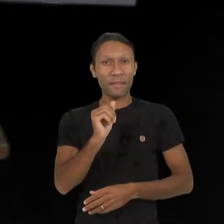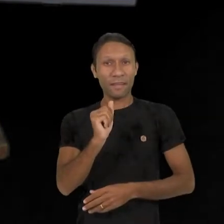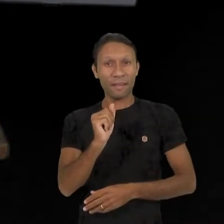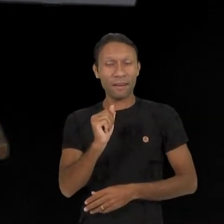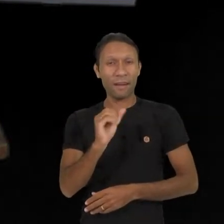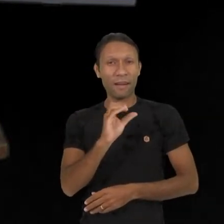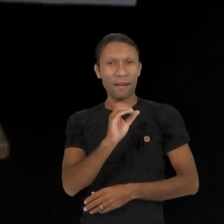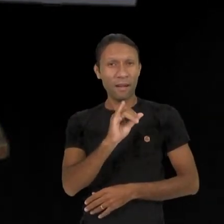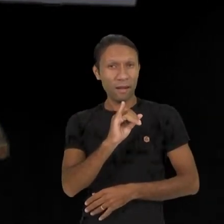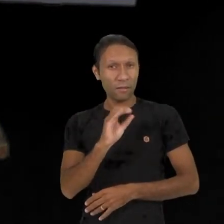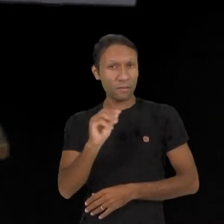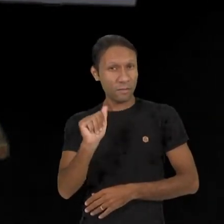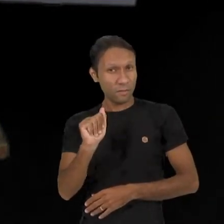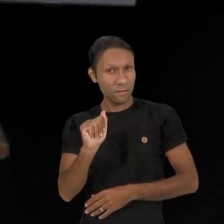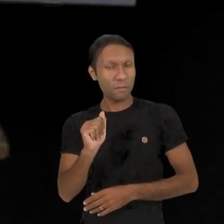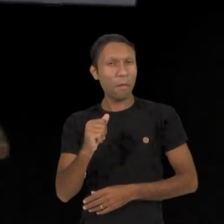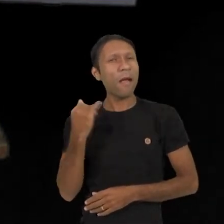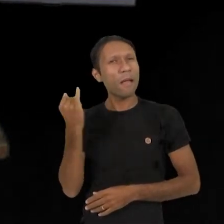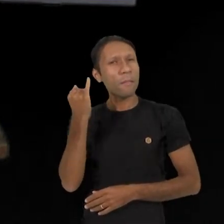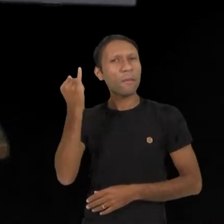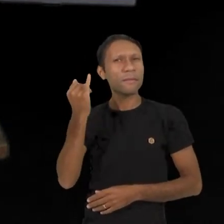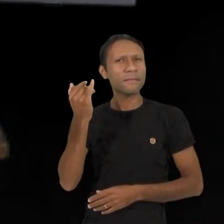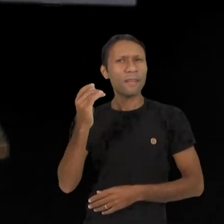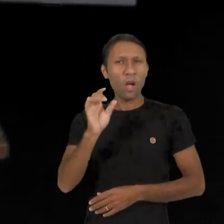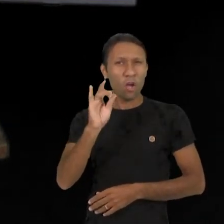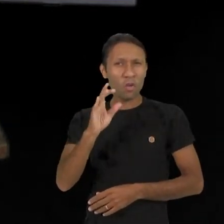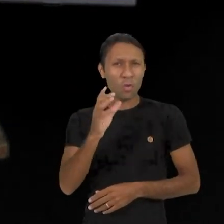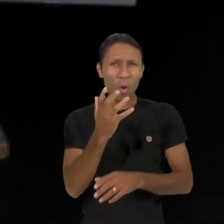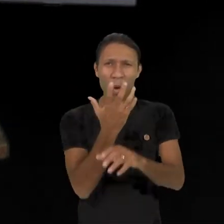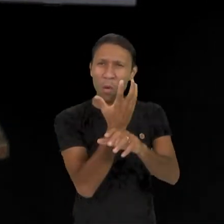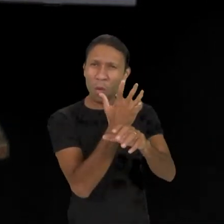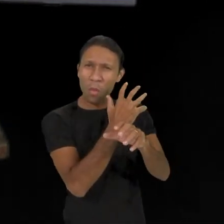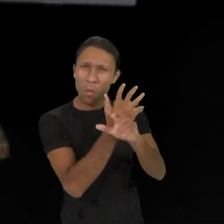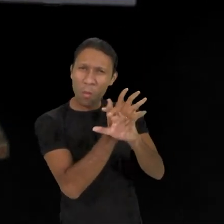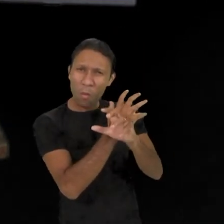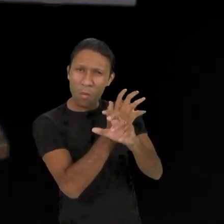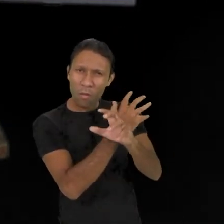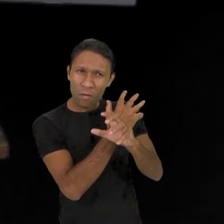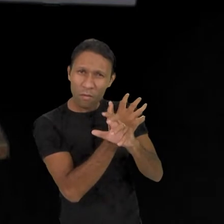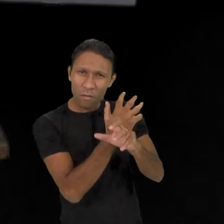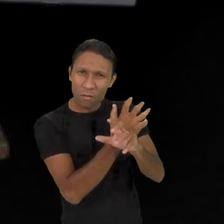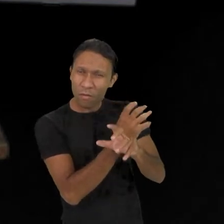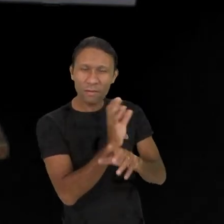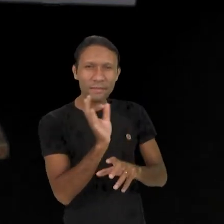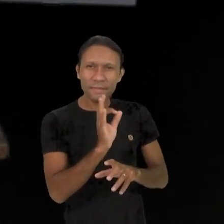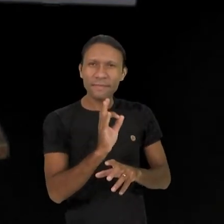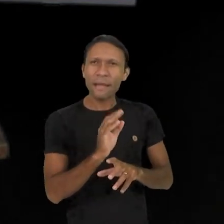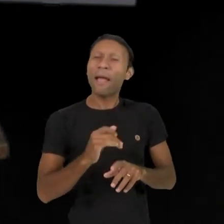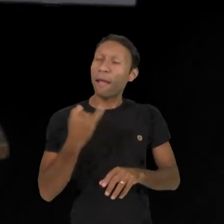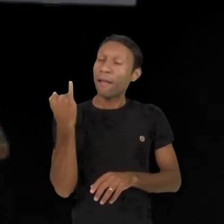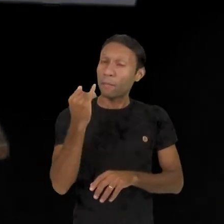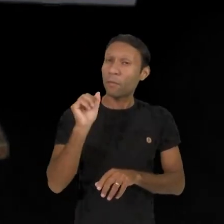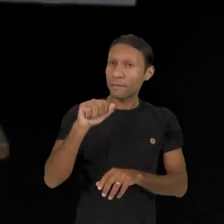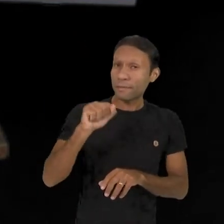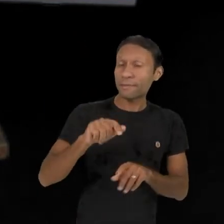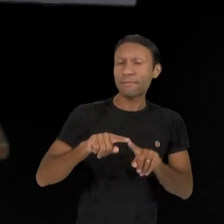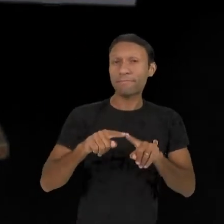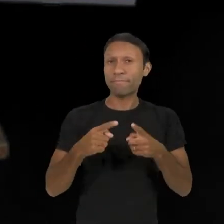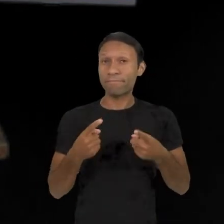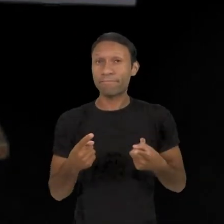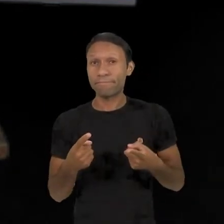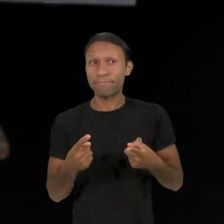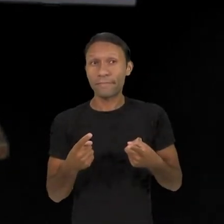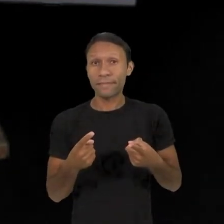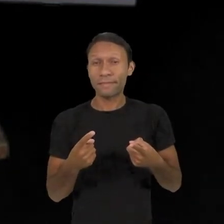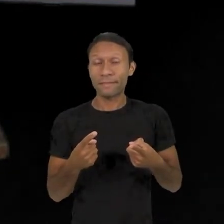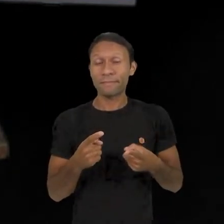muito importante, por exemplo. Ah, não, só no osso. Sim, claro, no osso é mega importante, manter a estrutura óssea é extremamente